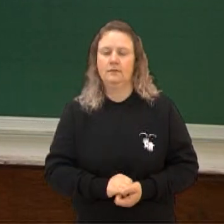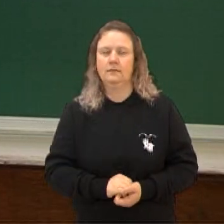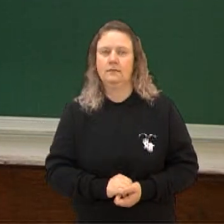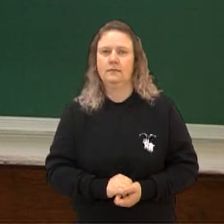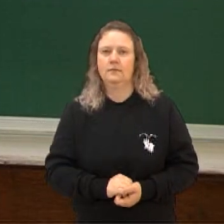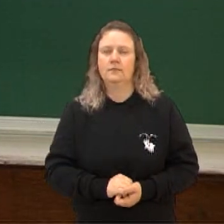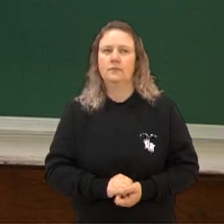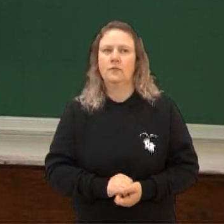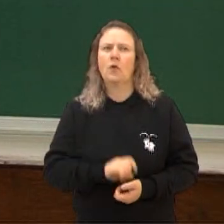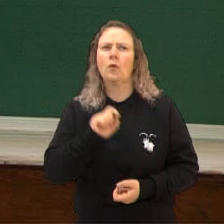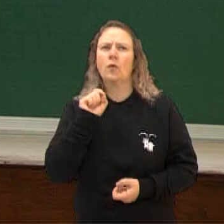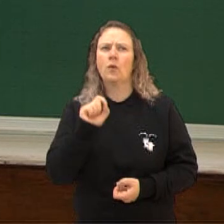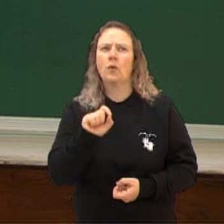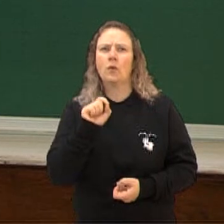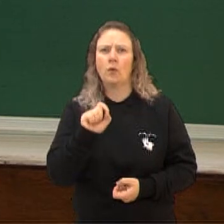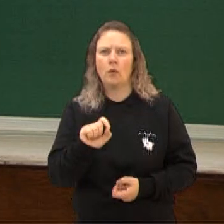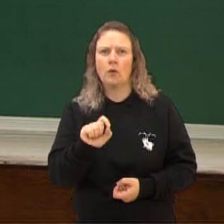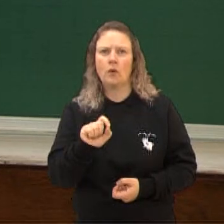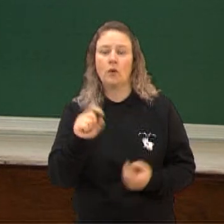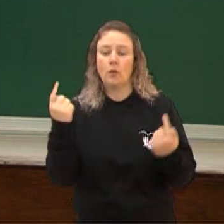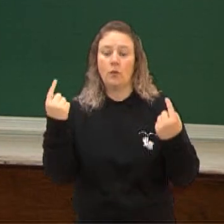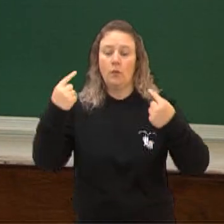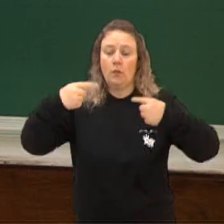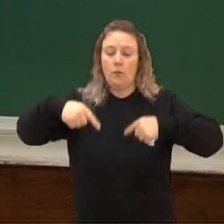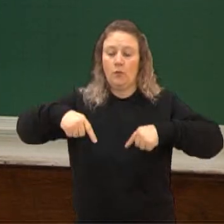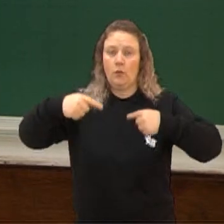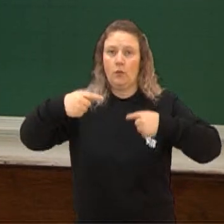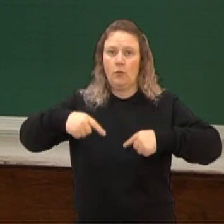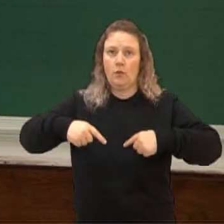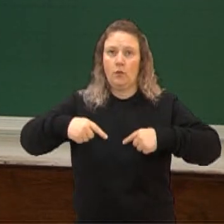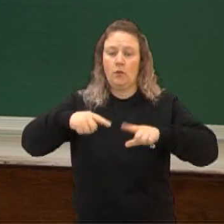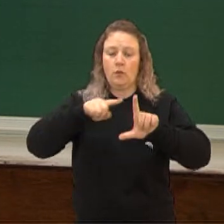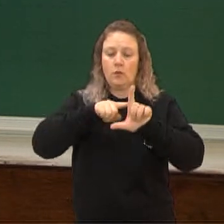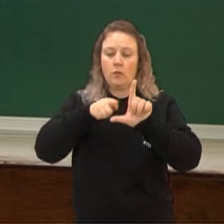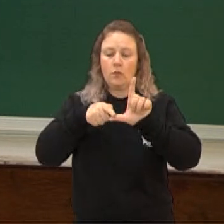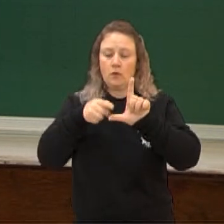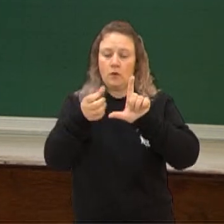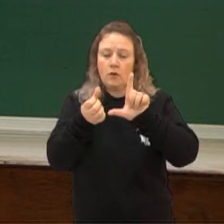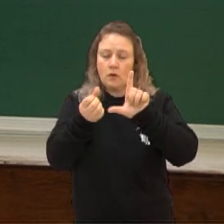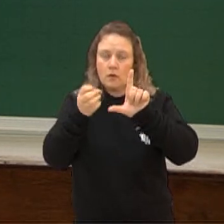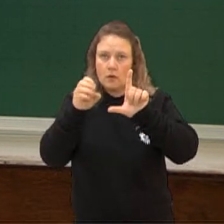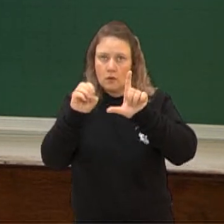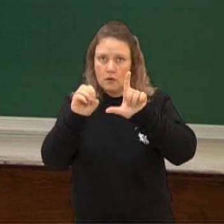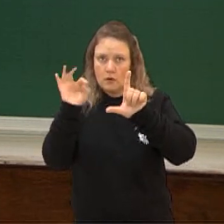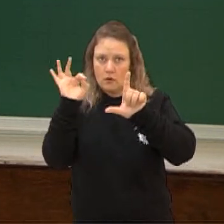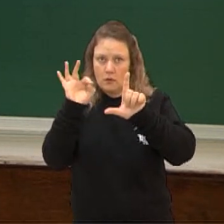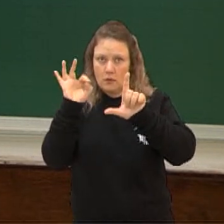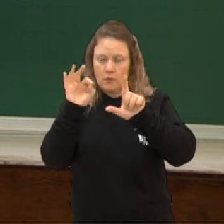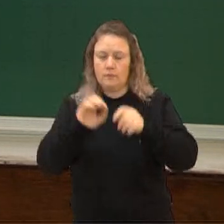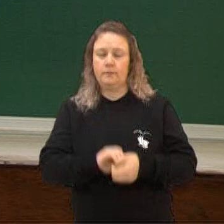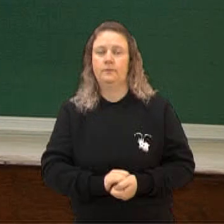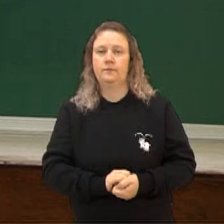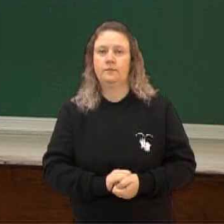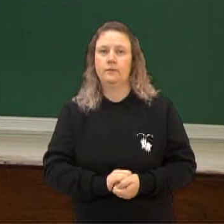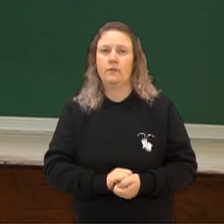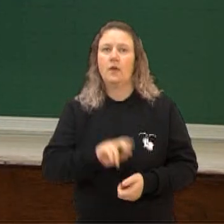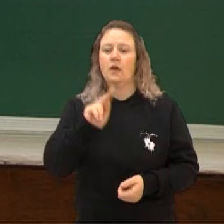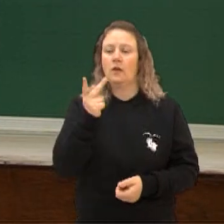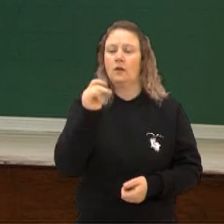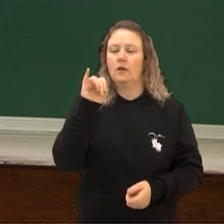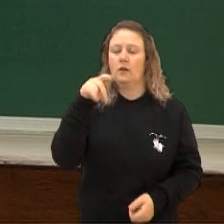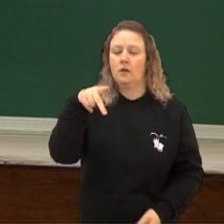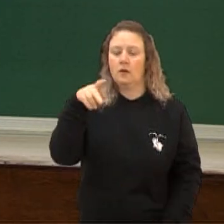ele está oposto ao ângulo de 60, que é um triângulo retângulo no qual a hipotenusa é a aresta